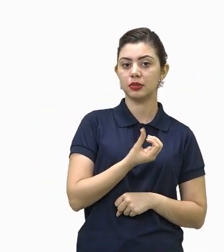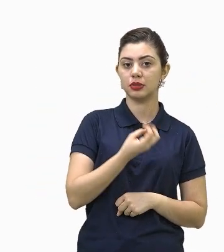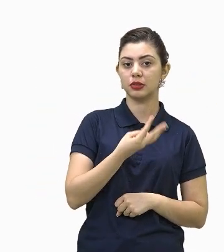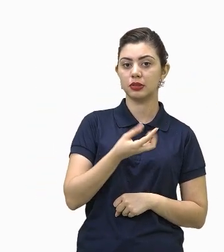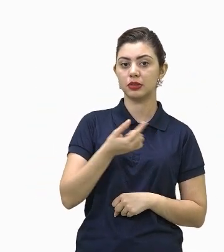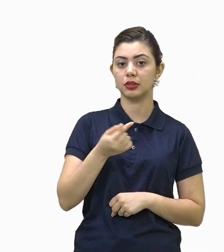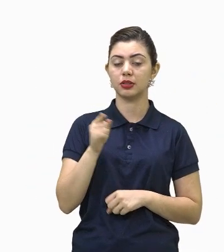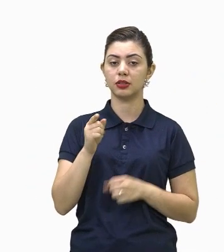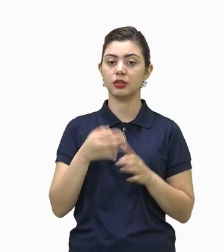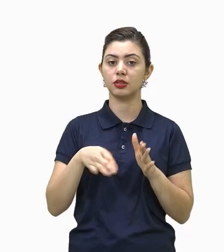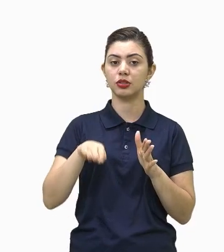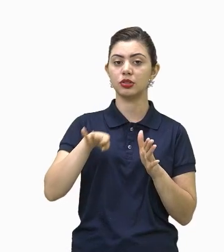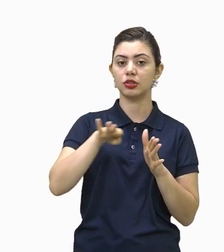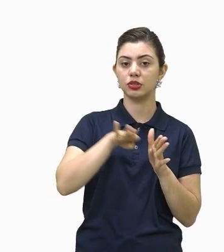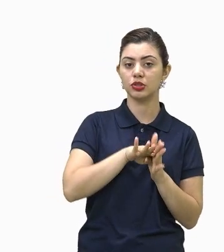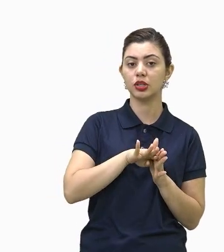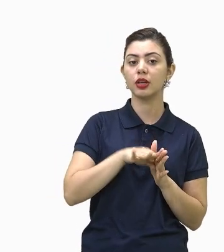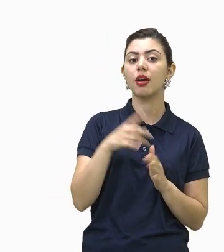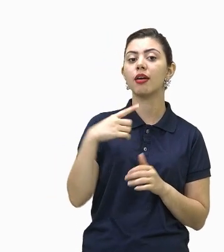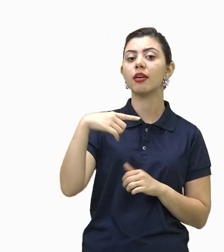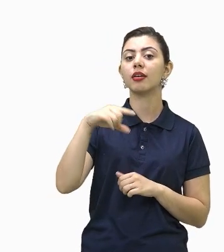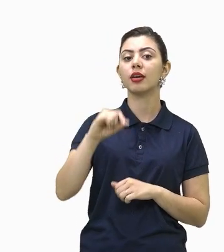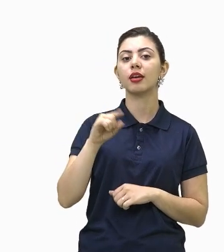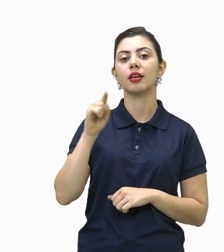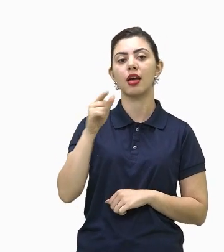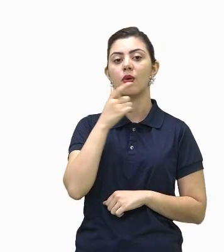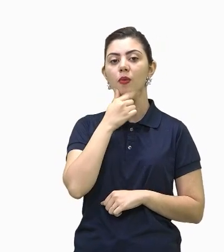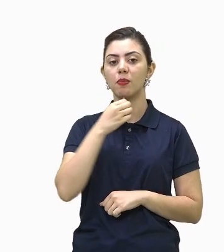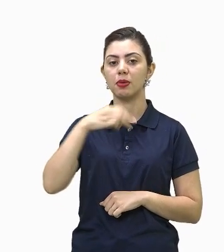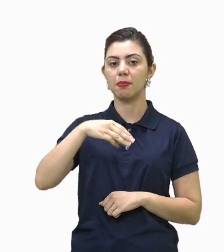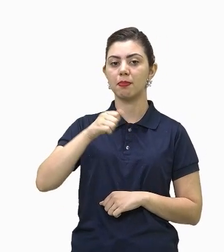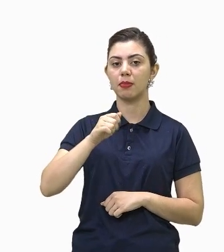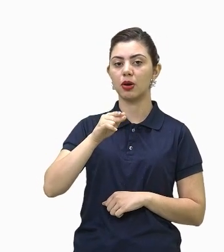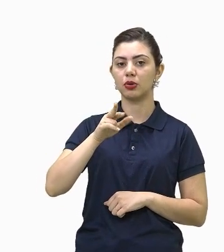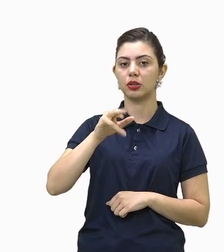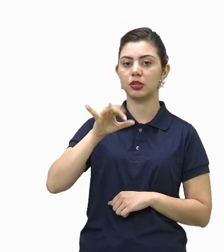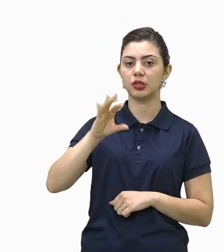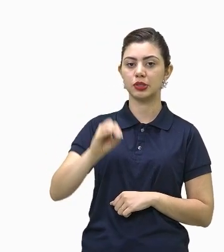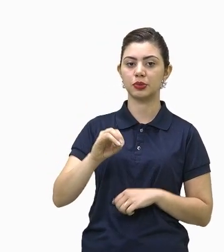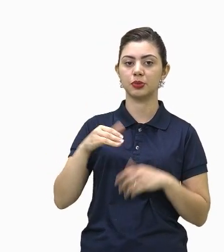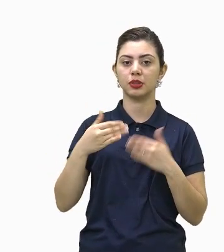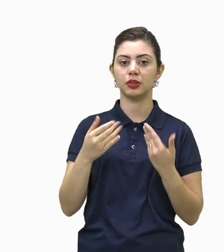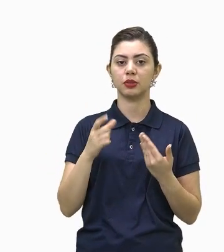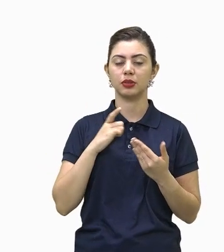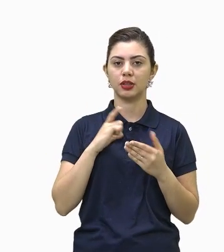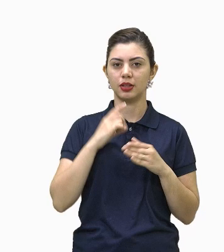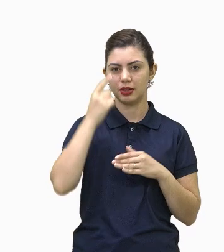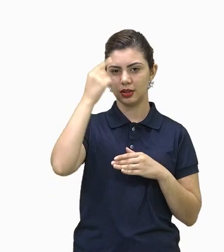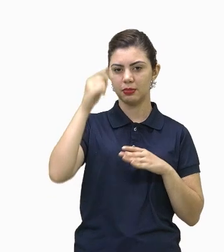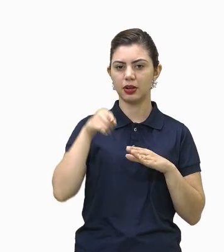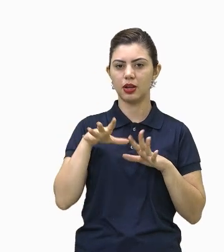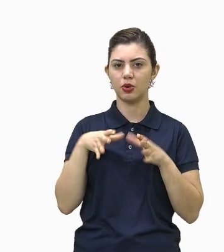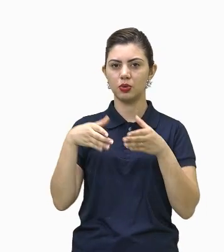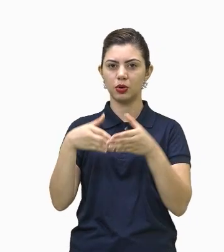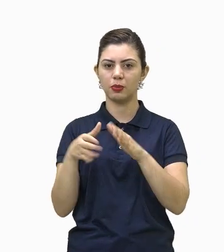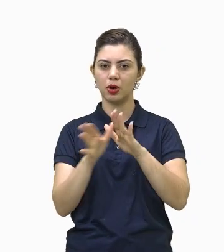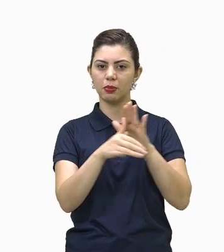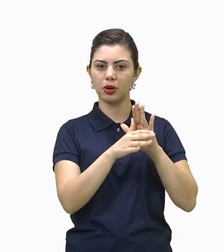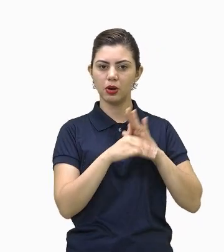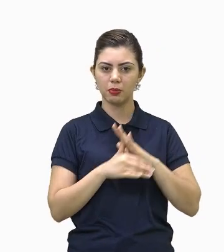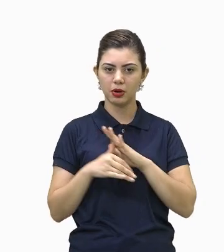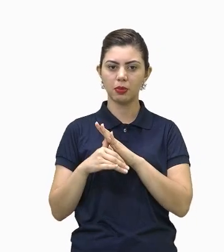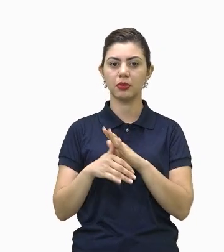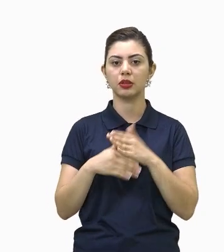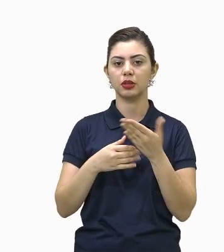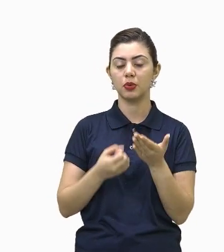o conde João Maurício de Nassau, nomeado então pela Companhia das Índias Ocidentais e inaugurando uma